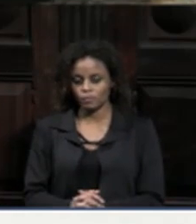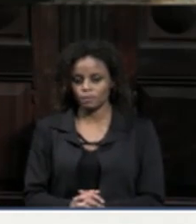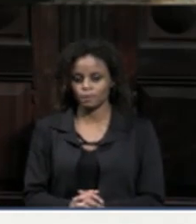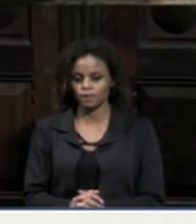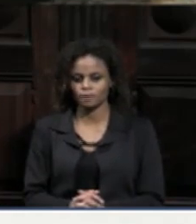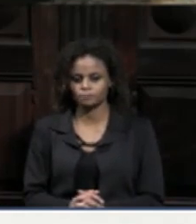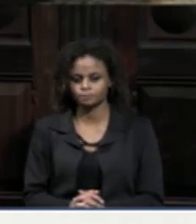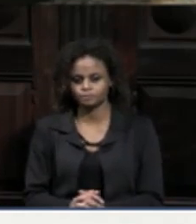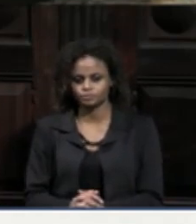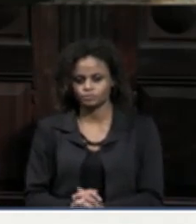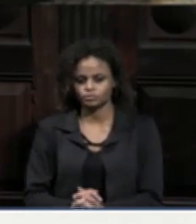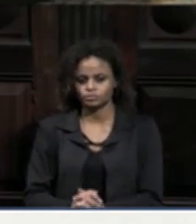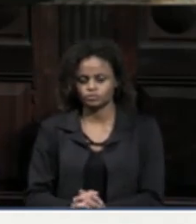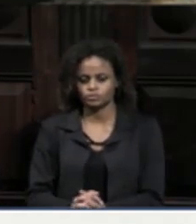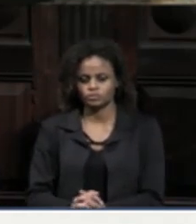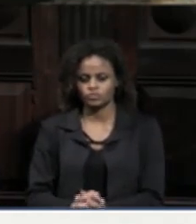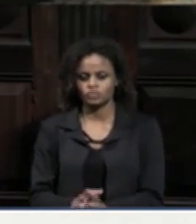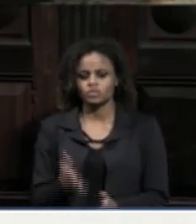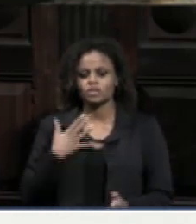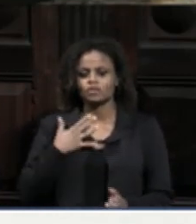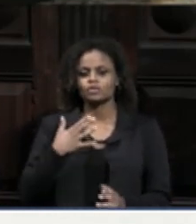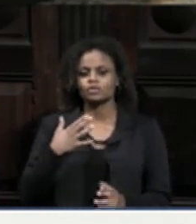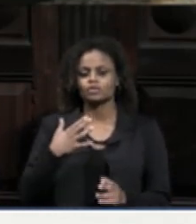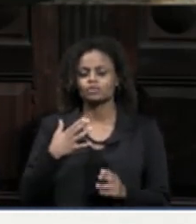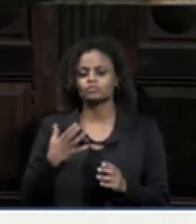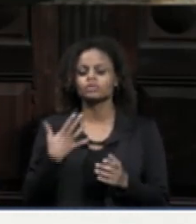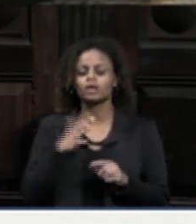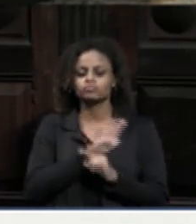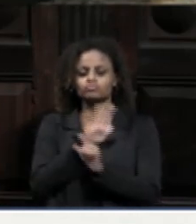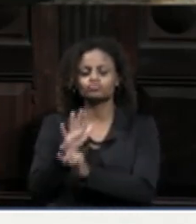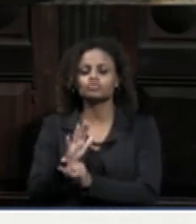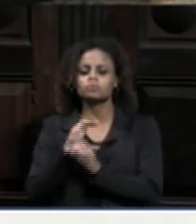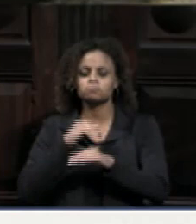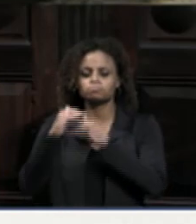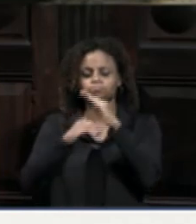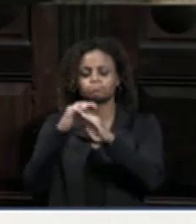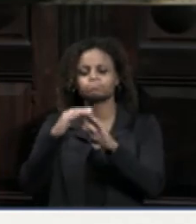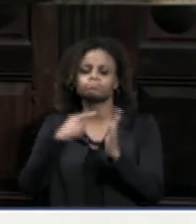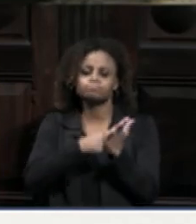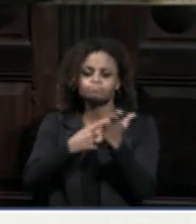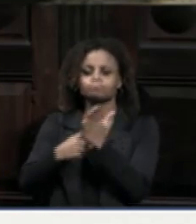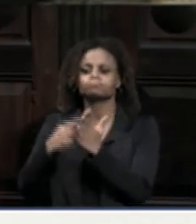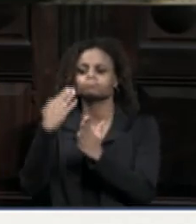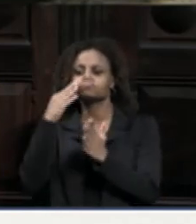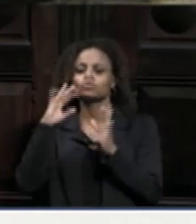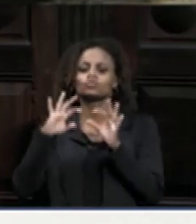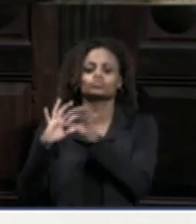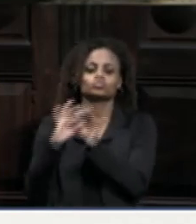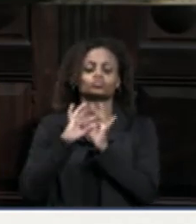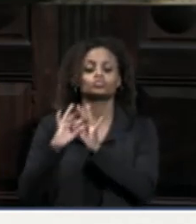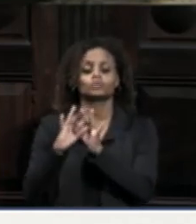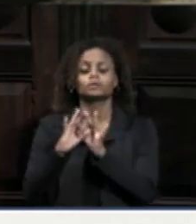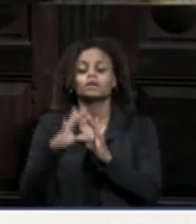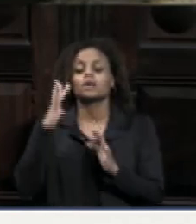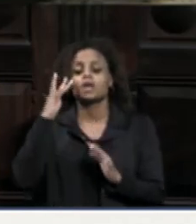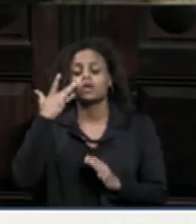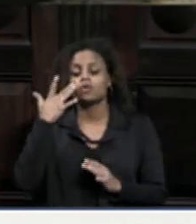construção desse entendimento. Eu acho que tem que ser